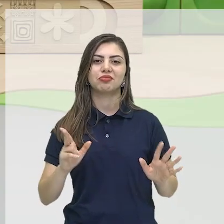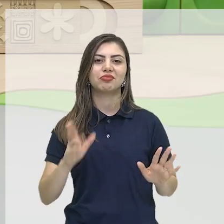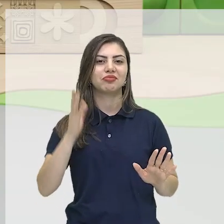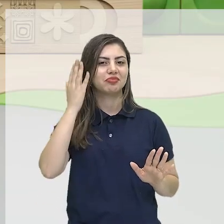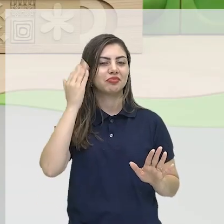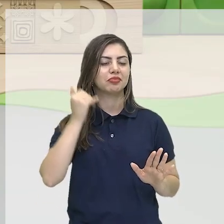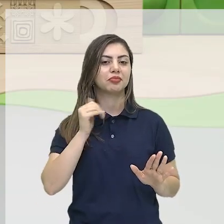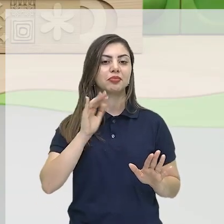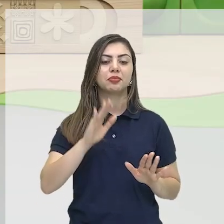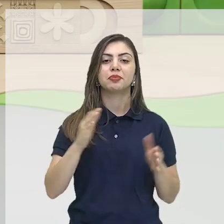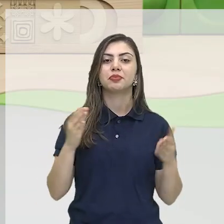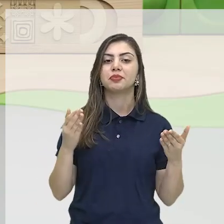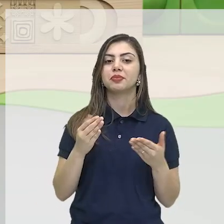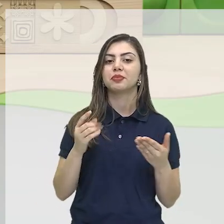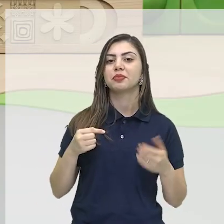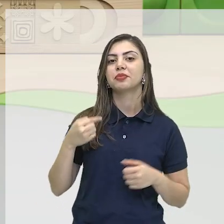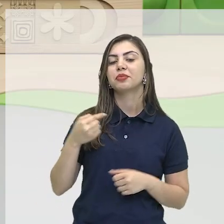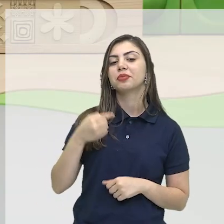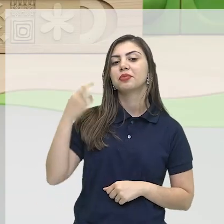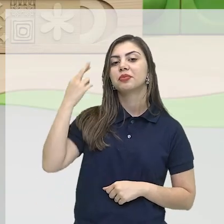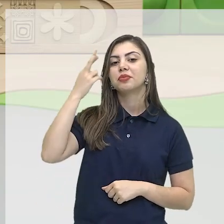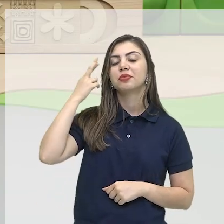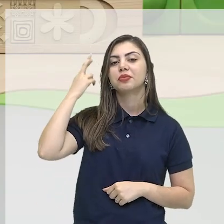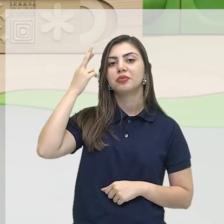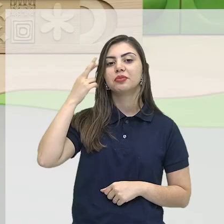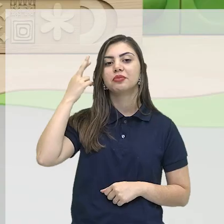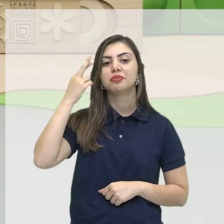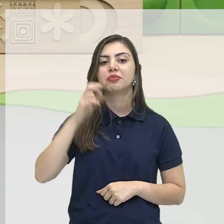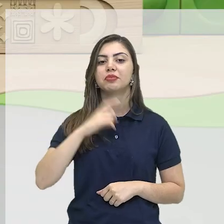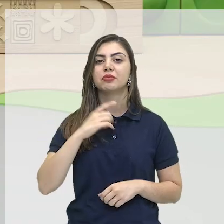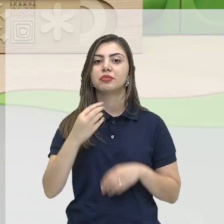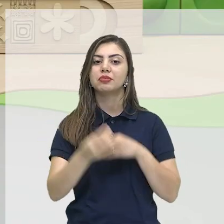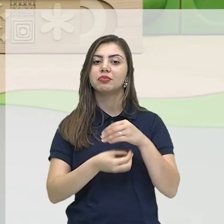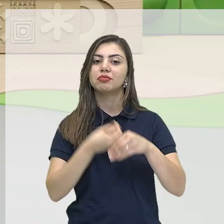das misturas que fazem parte do nosso dia a dia.